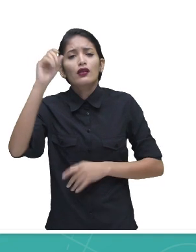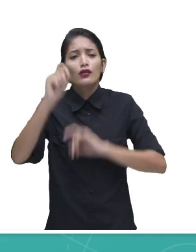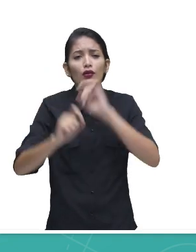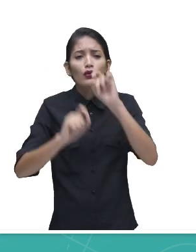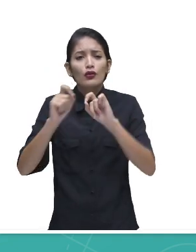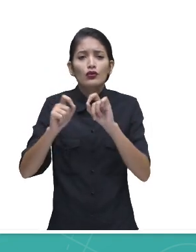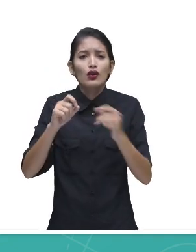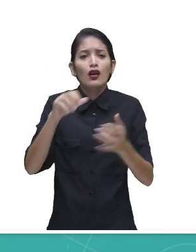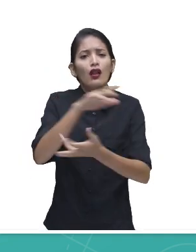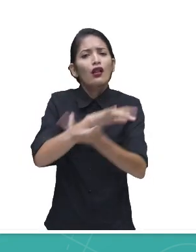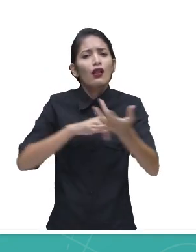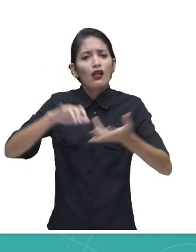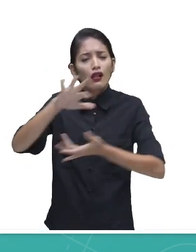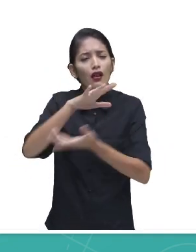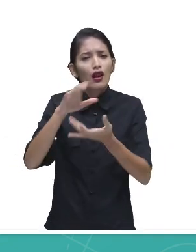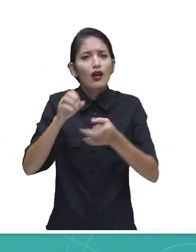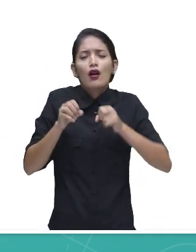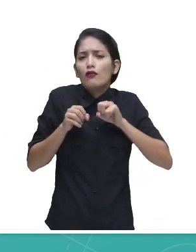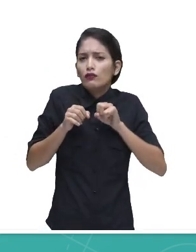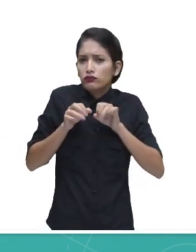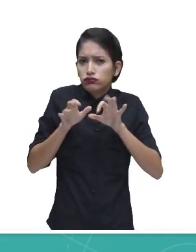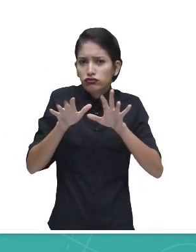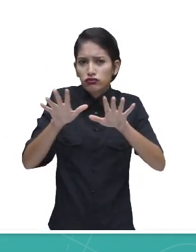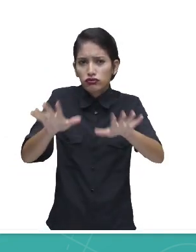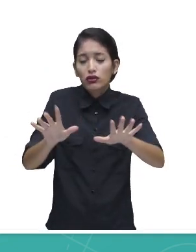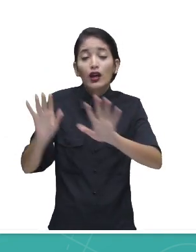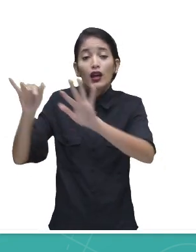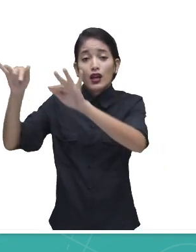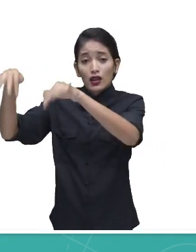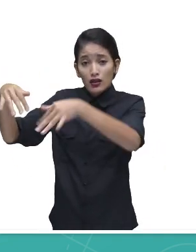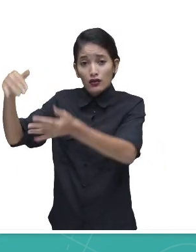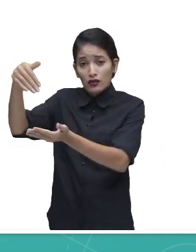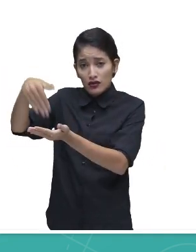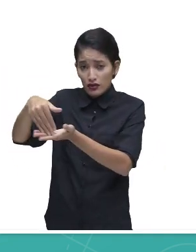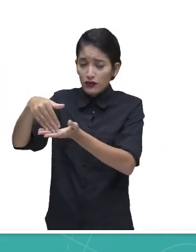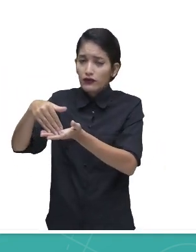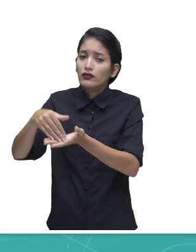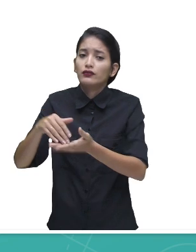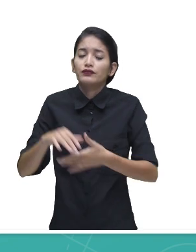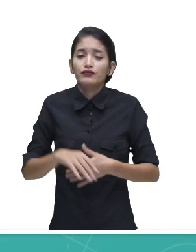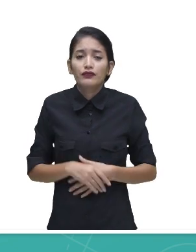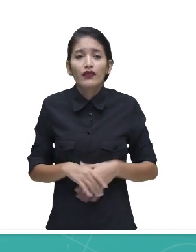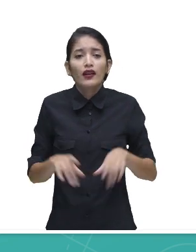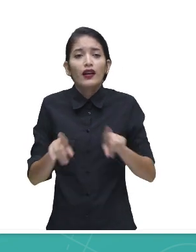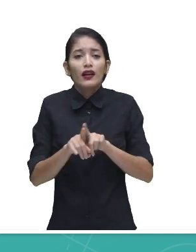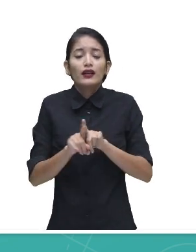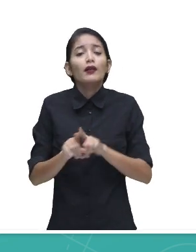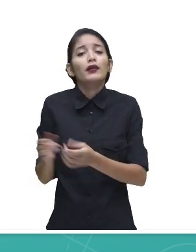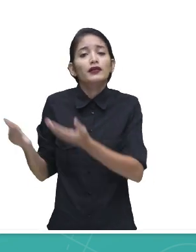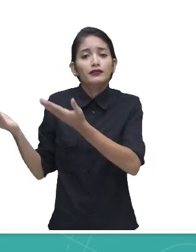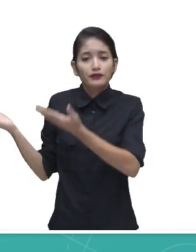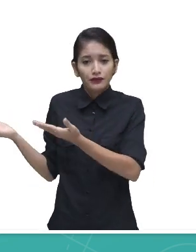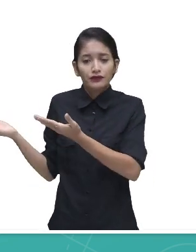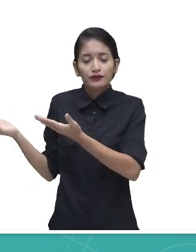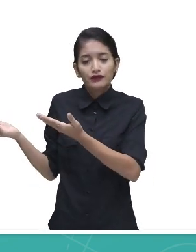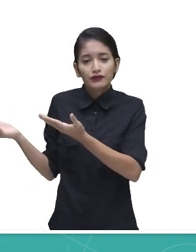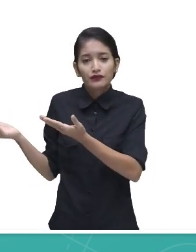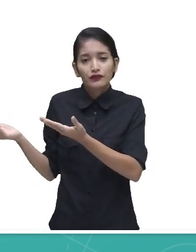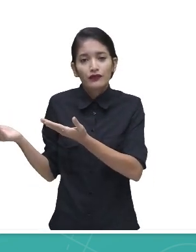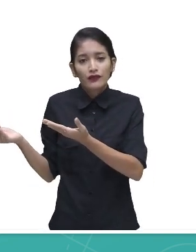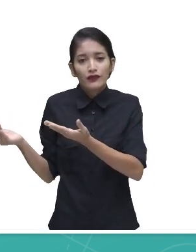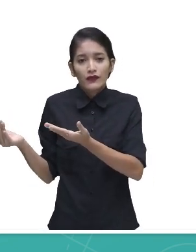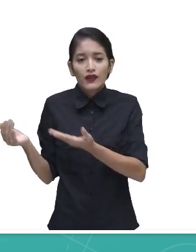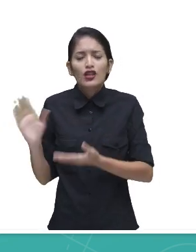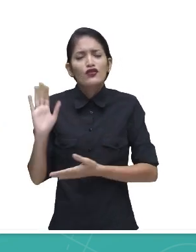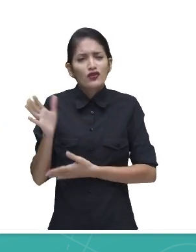que o universo estava se expandindo. E por último, não menos importante, nós temos Stephen Hawking, que estava aqui conosco até